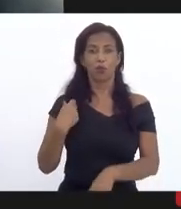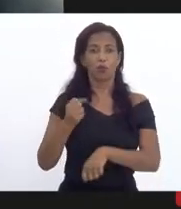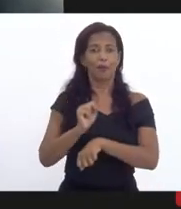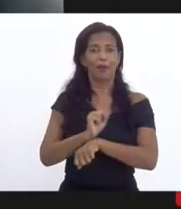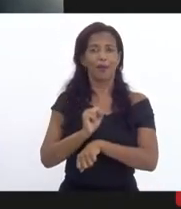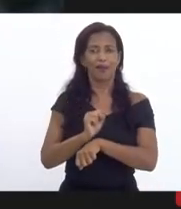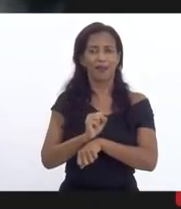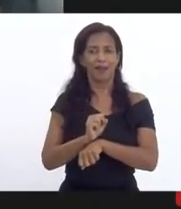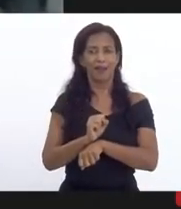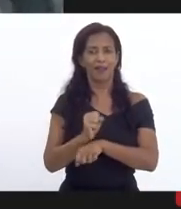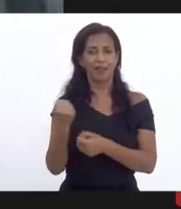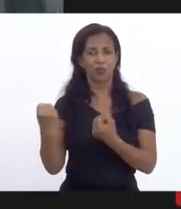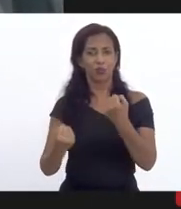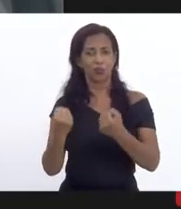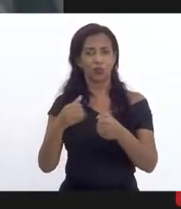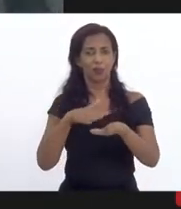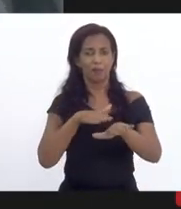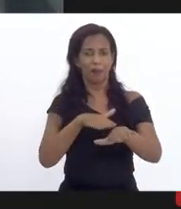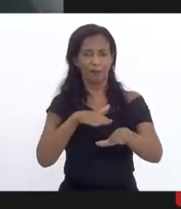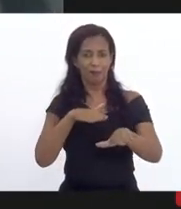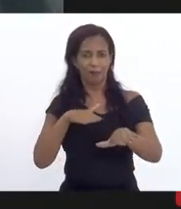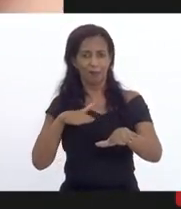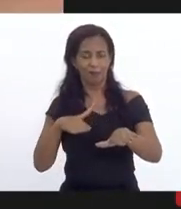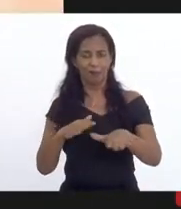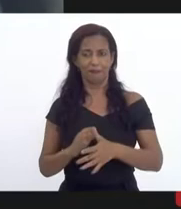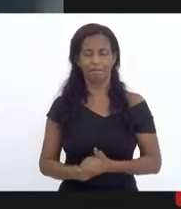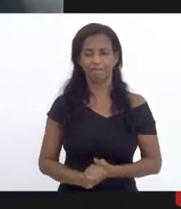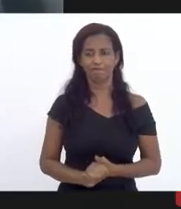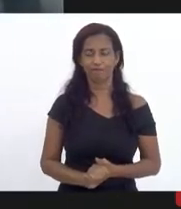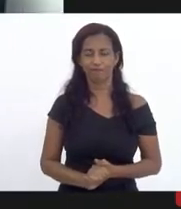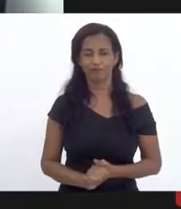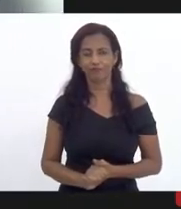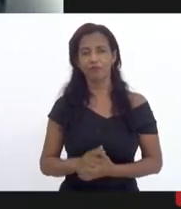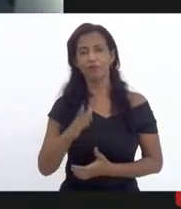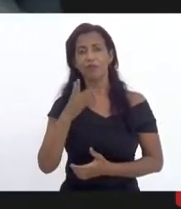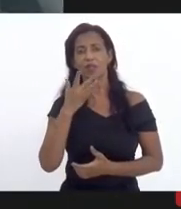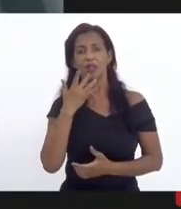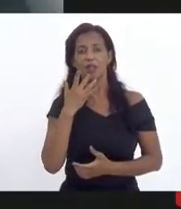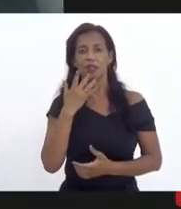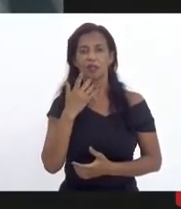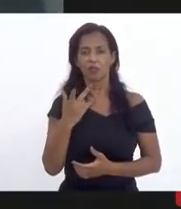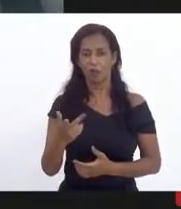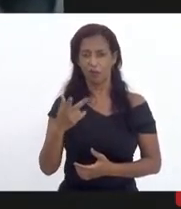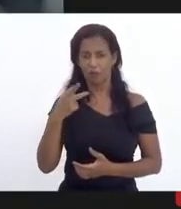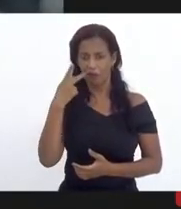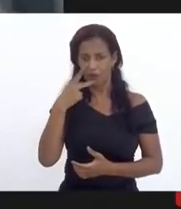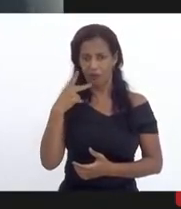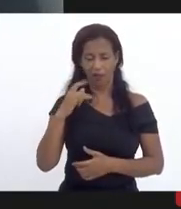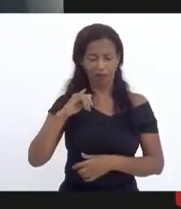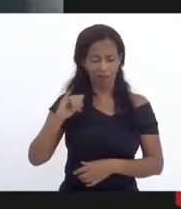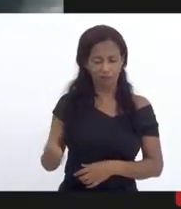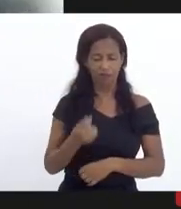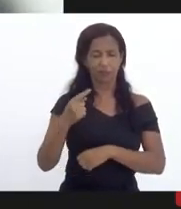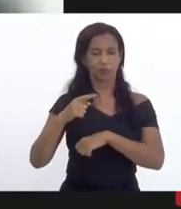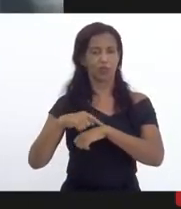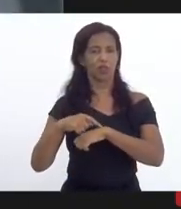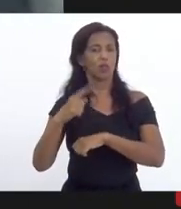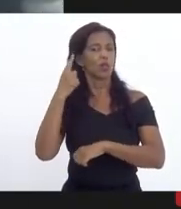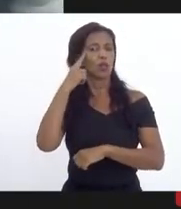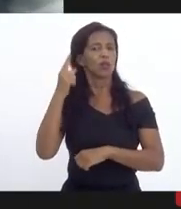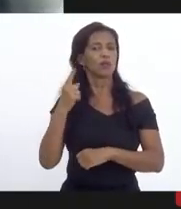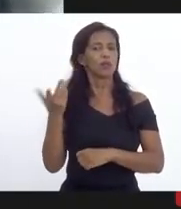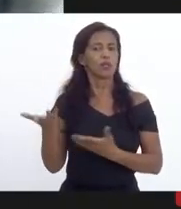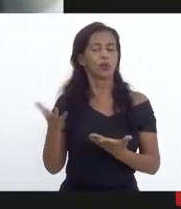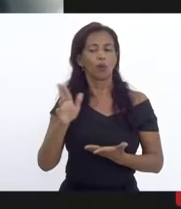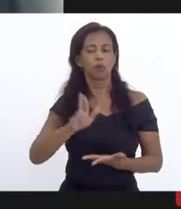momento, na estrada Serra Mar. Fazia só uma chamada, deputado, aproveitando o momento, não sei ainda qual é a